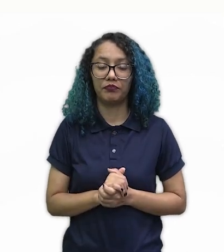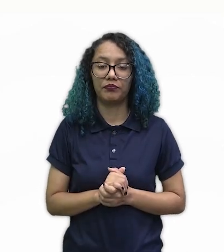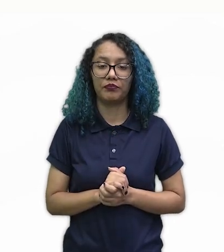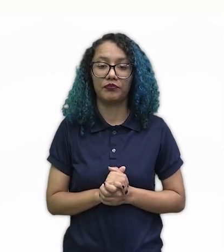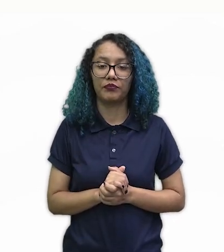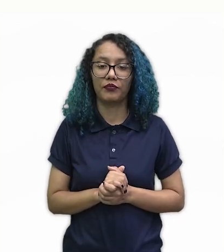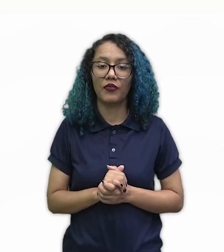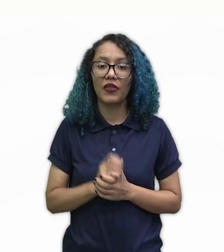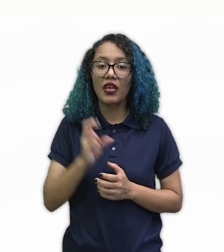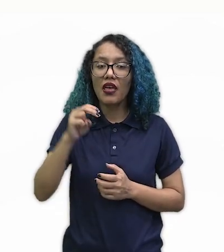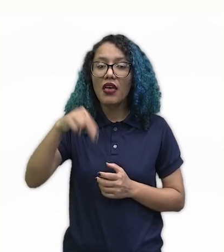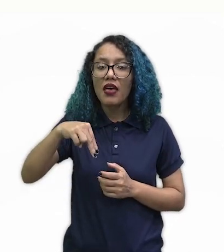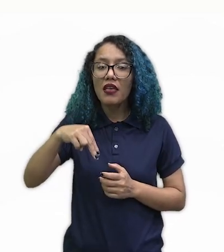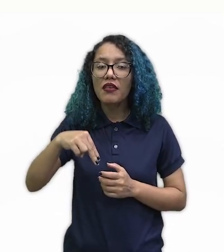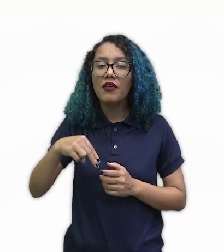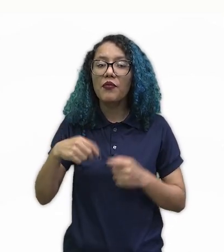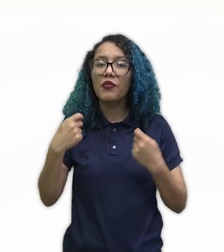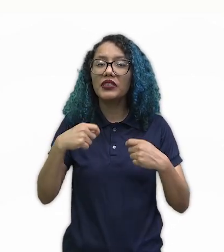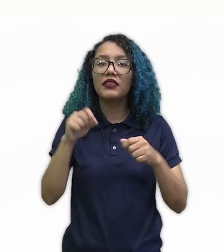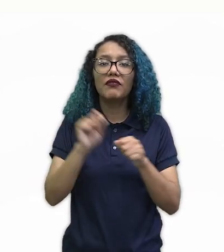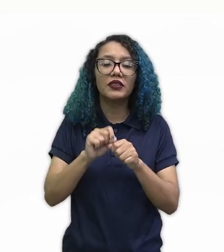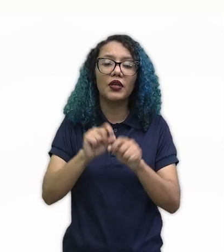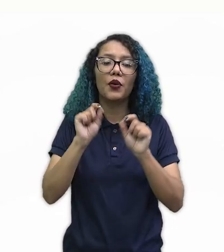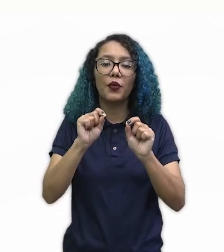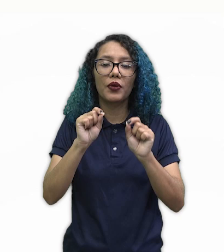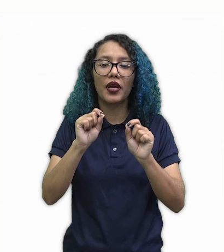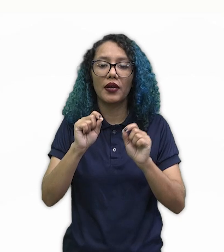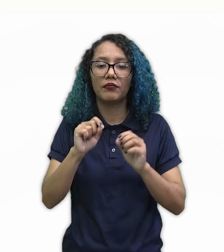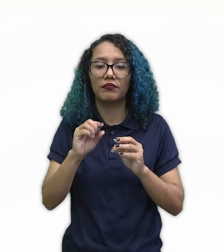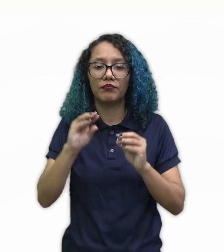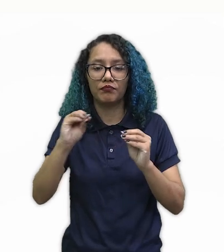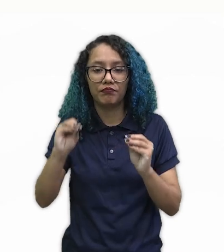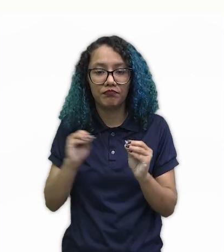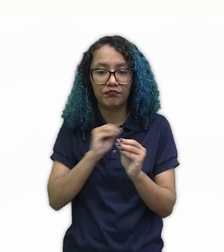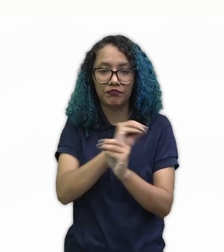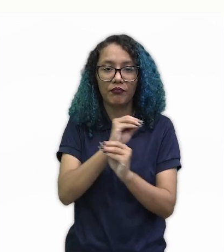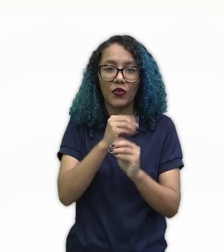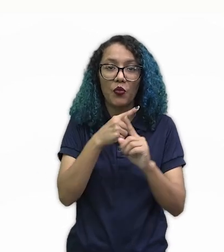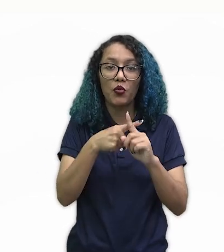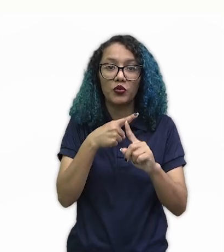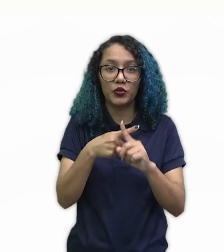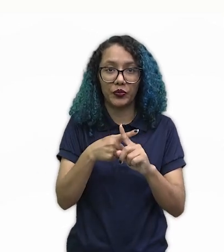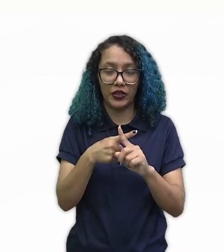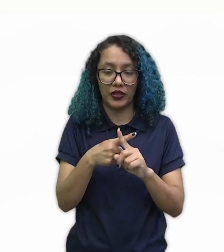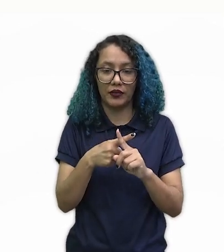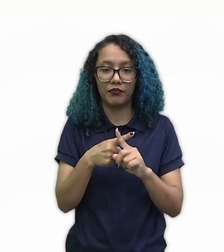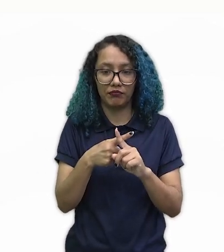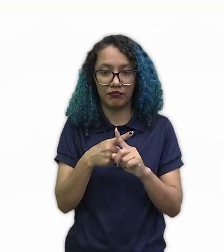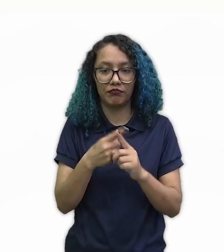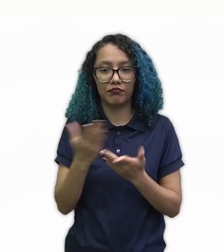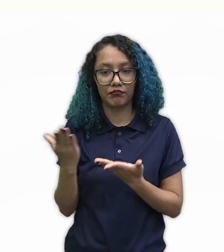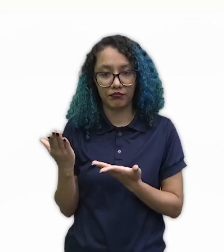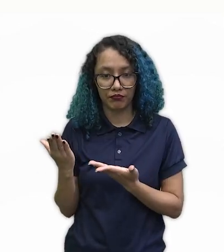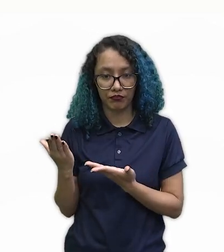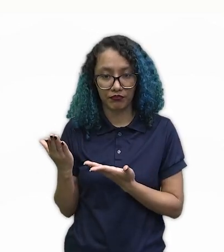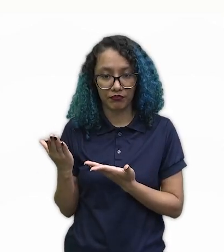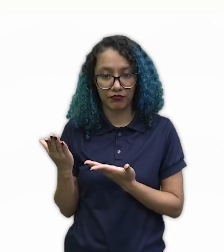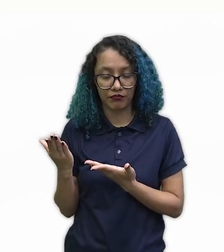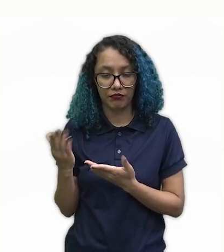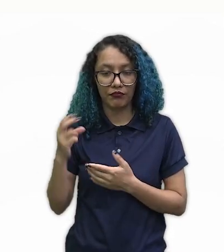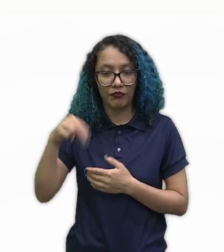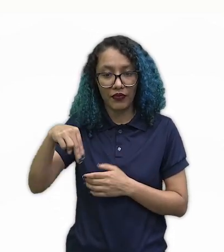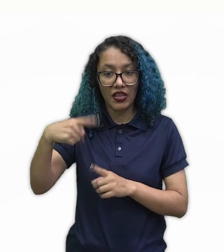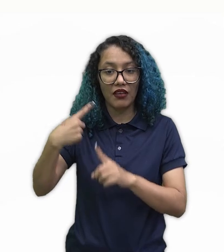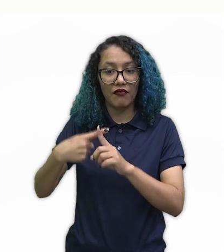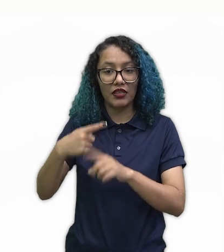O que eu vou fazer com esse N? Vou passar para frente do logaritmo, multiplicando ele. Então, aqui a gente vai ter N